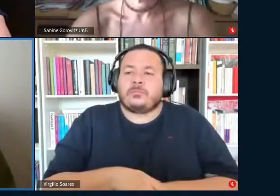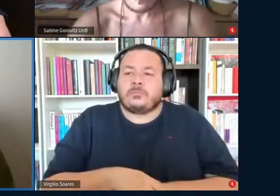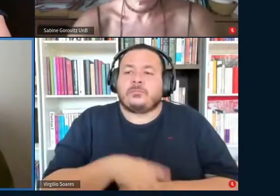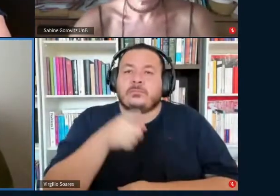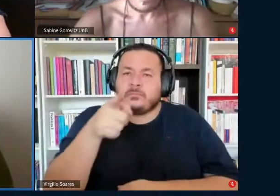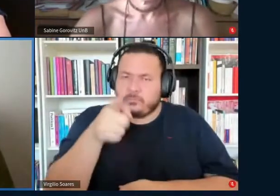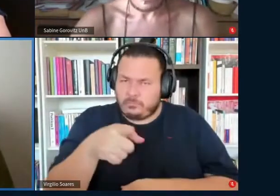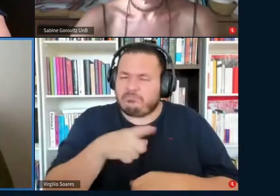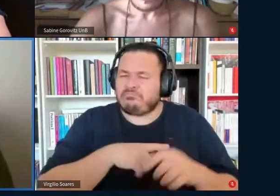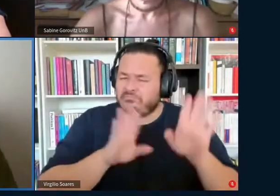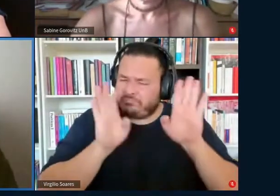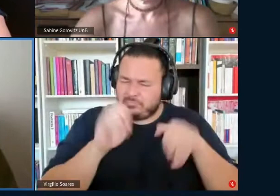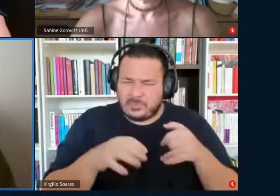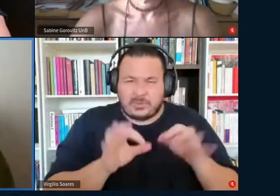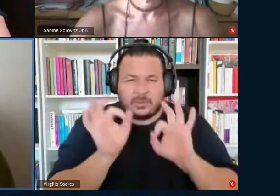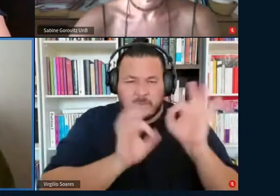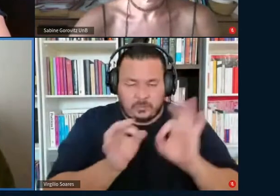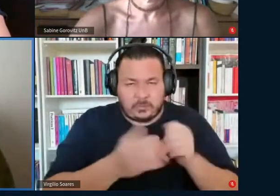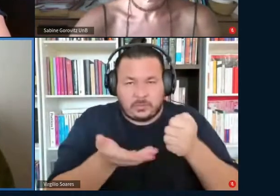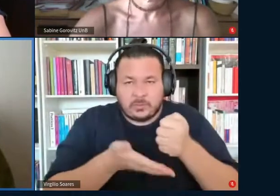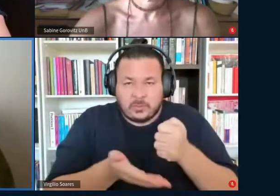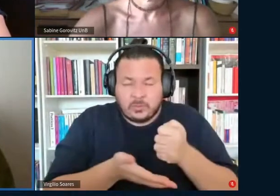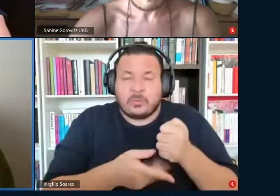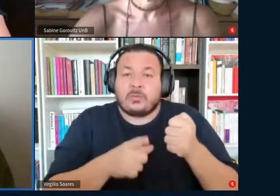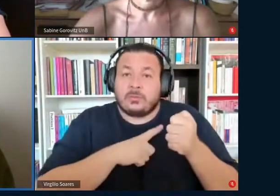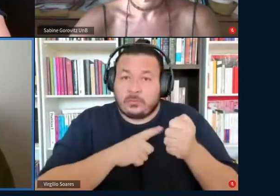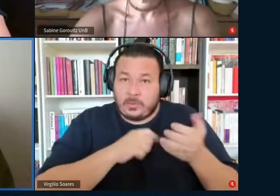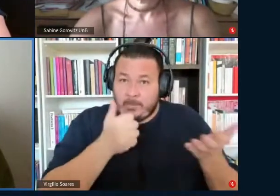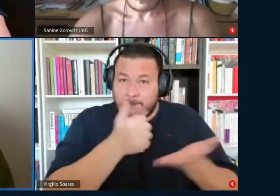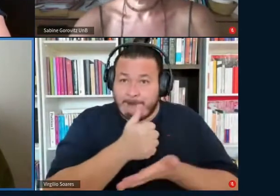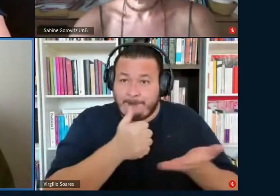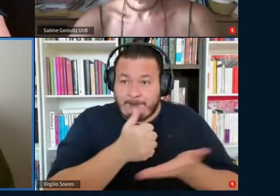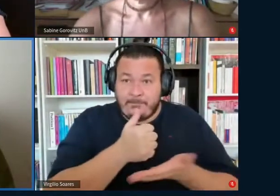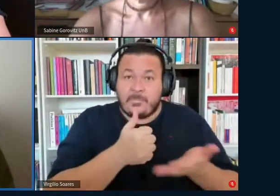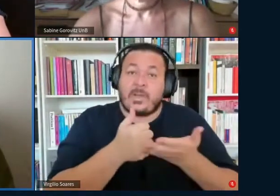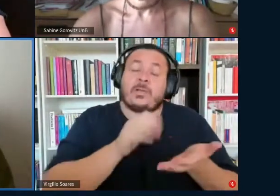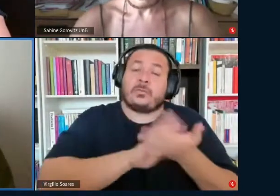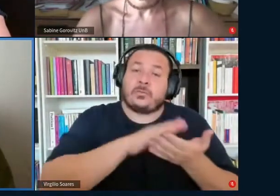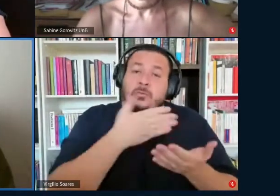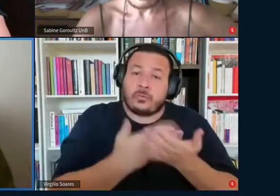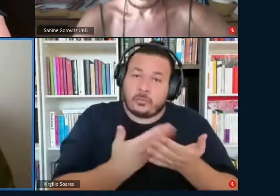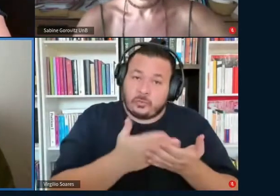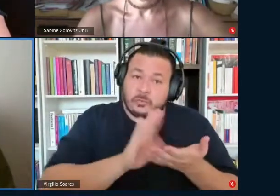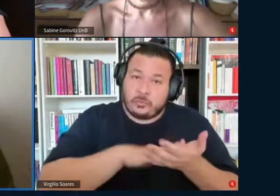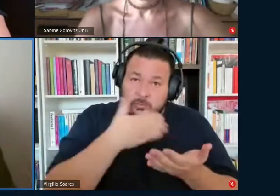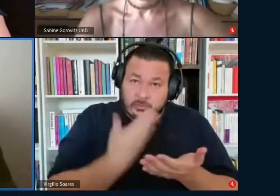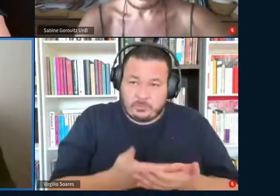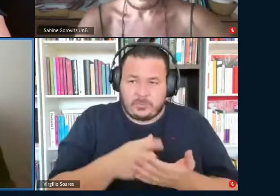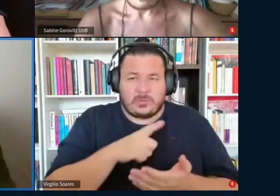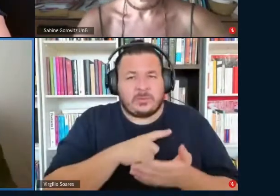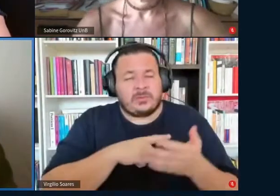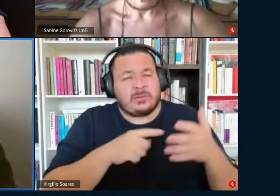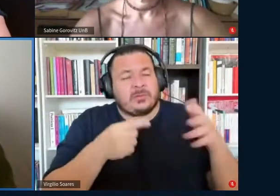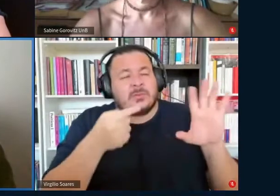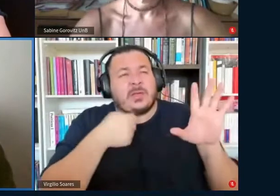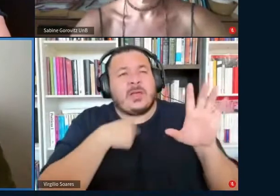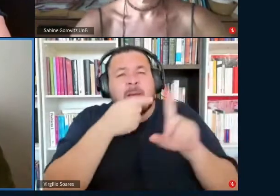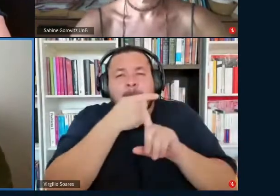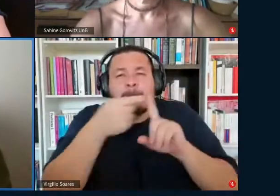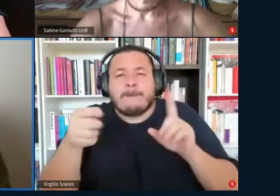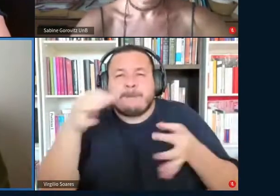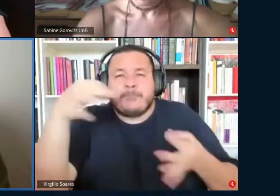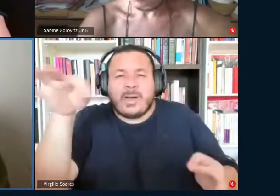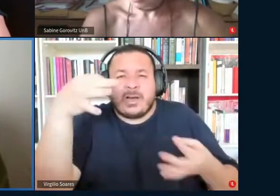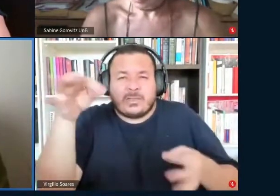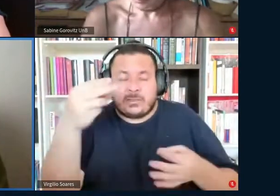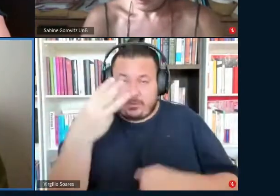está bem fundamentado, acho que você traz a base dos estudos da interpretação. Tem uma citação na página 35 que eu acho que